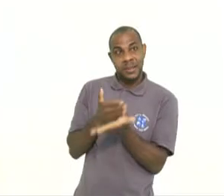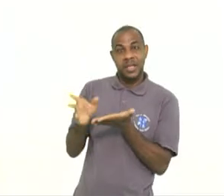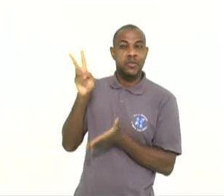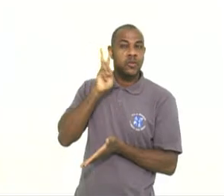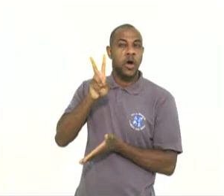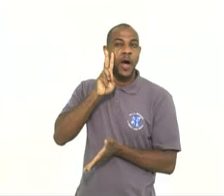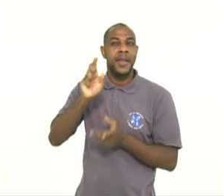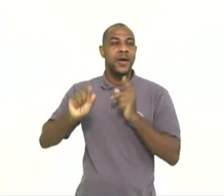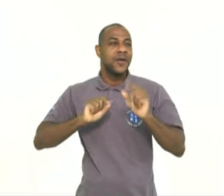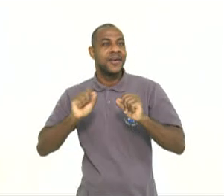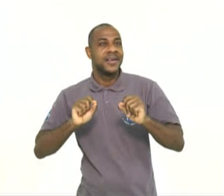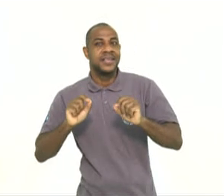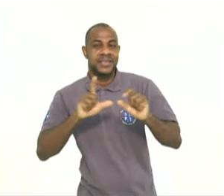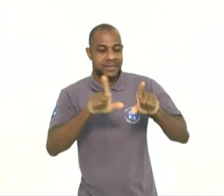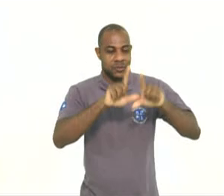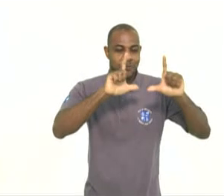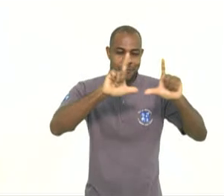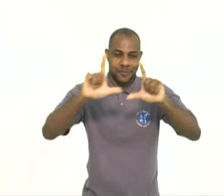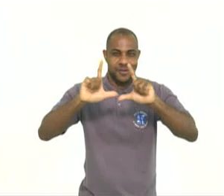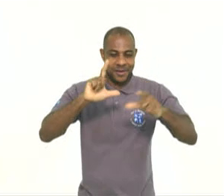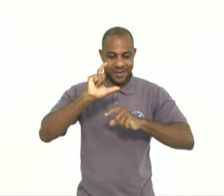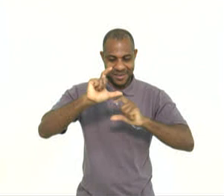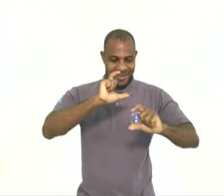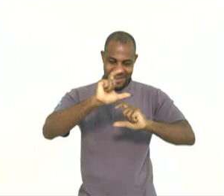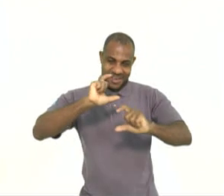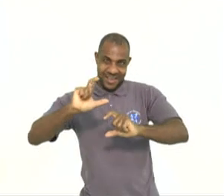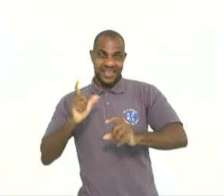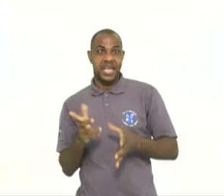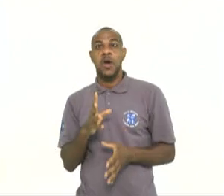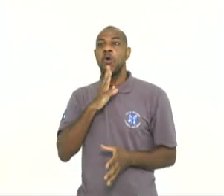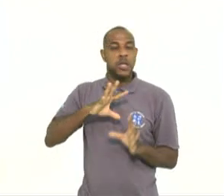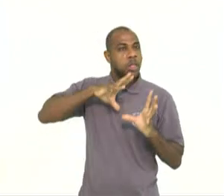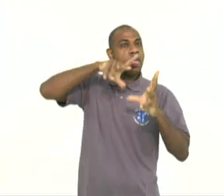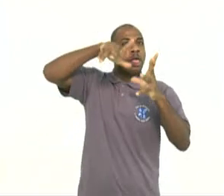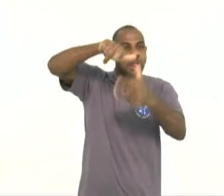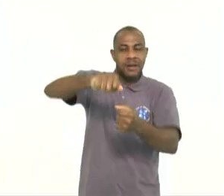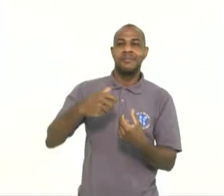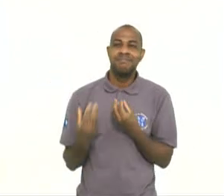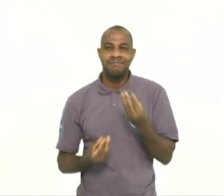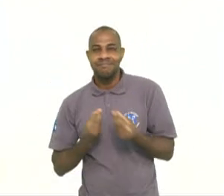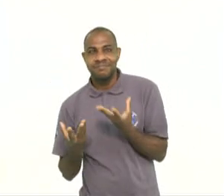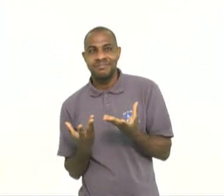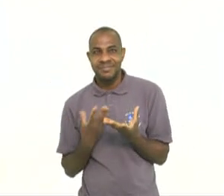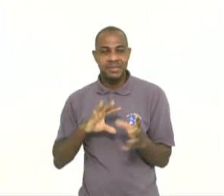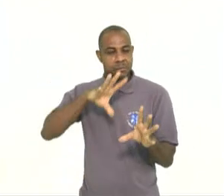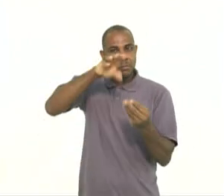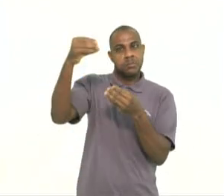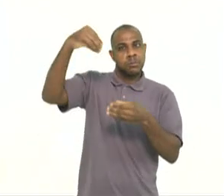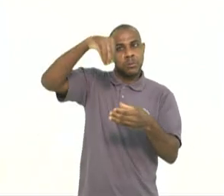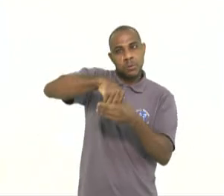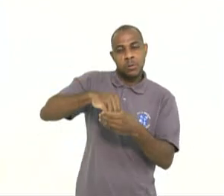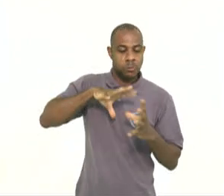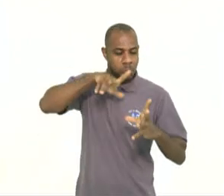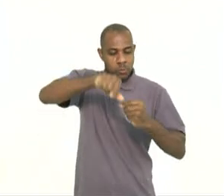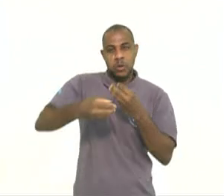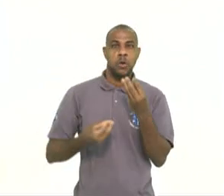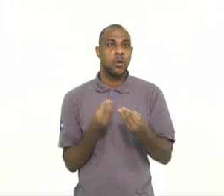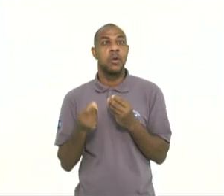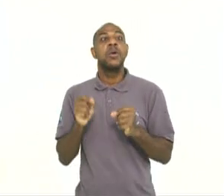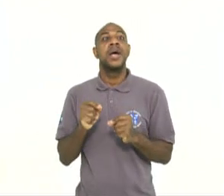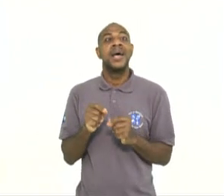iniciou sua história também nos quadrinhos e é conhecido em todo o mundo e faz parte de um grande Universo de entretenimento mundial